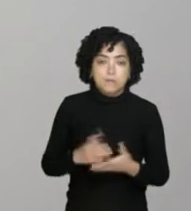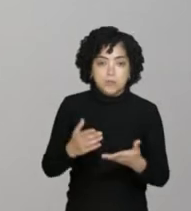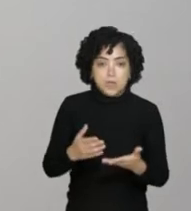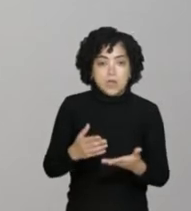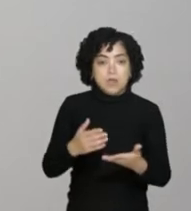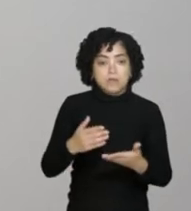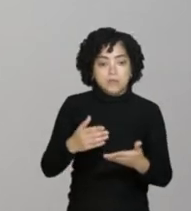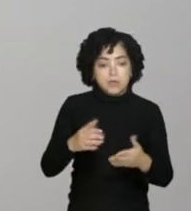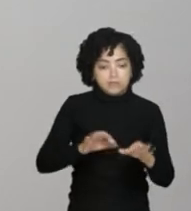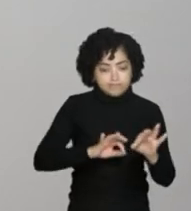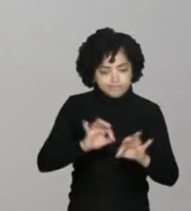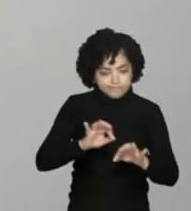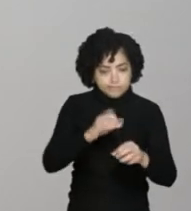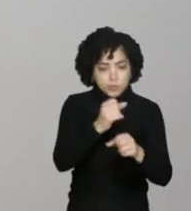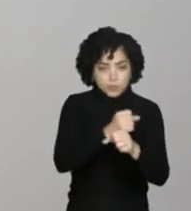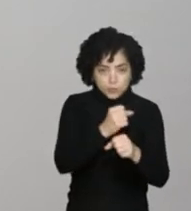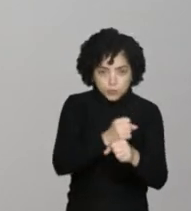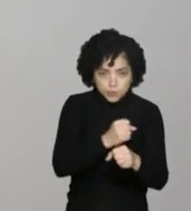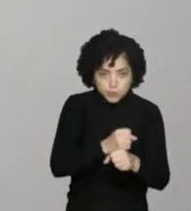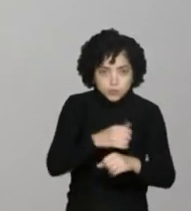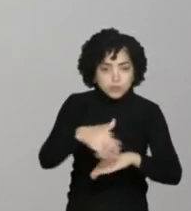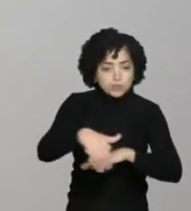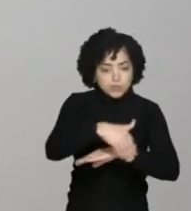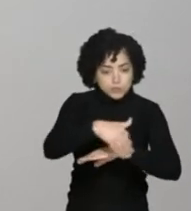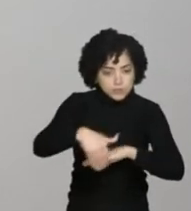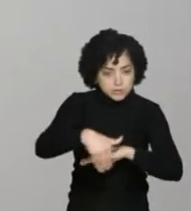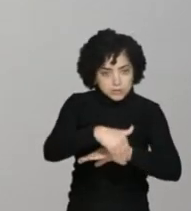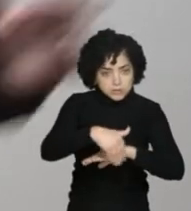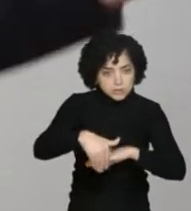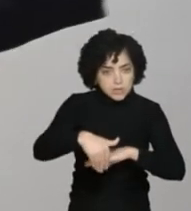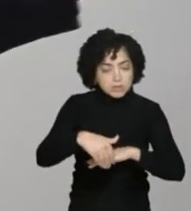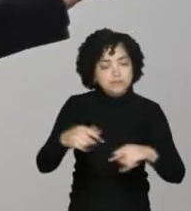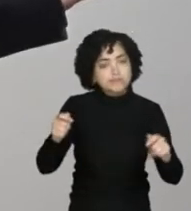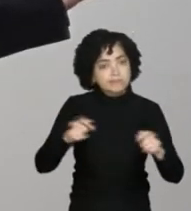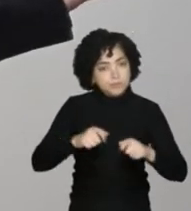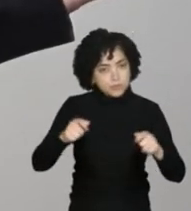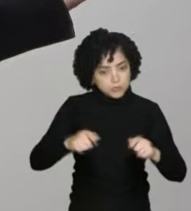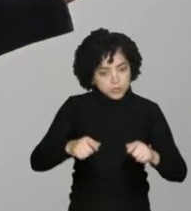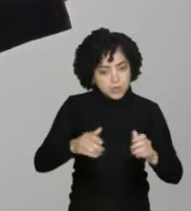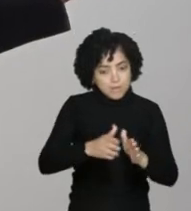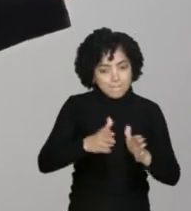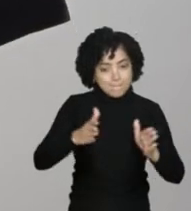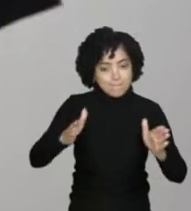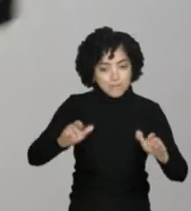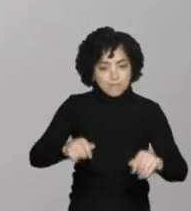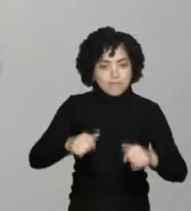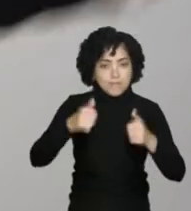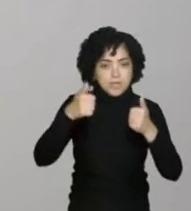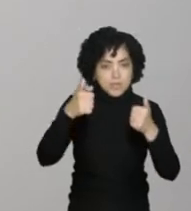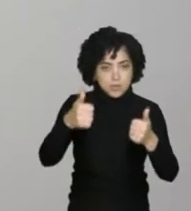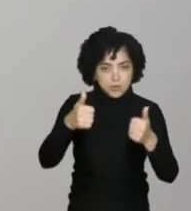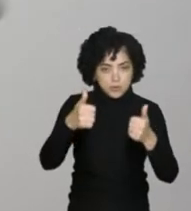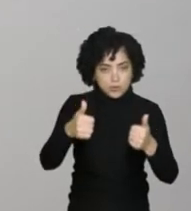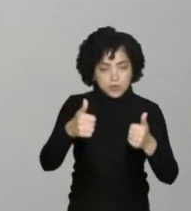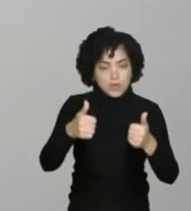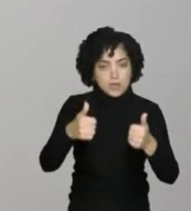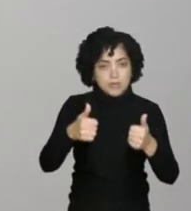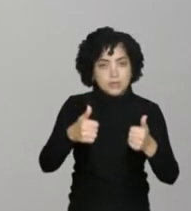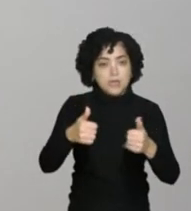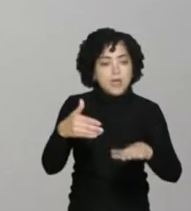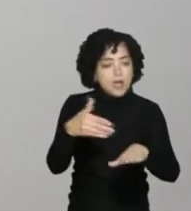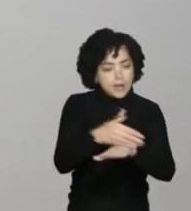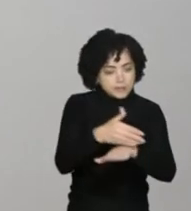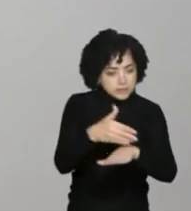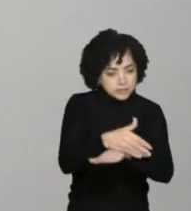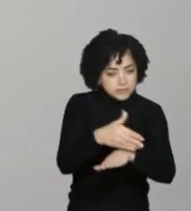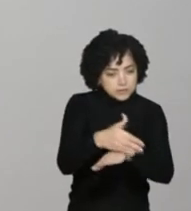aí, é uma estrada de barro, mas que tem condições de ser alargada e melhorada. Fazer a rodovia de barro, mas que ao menos dá acesso para ir dos carros,